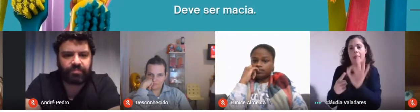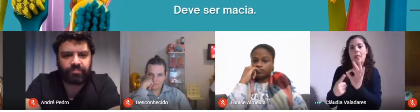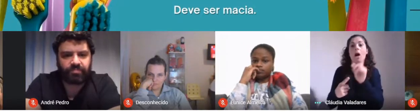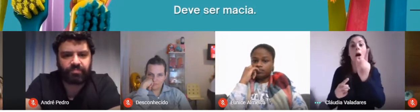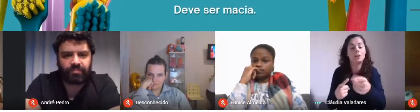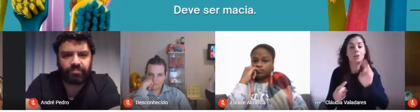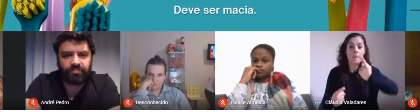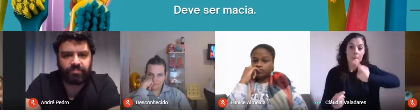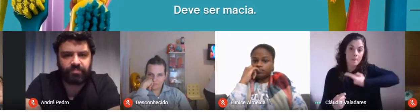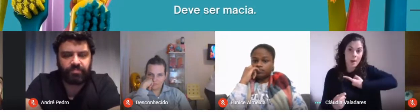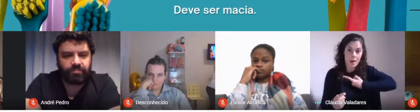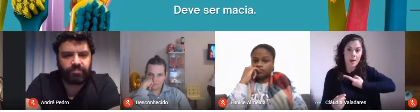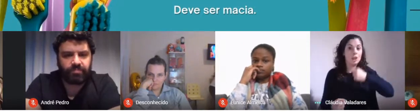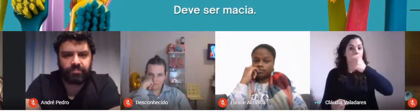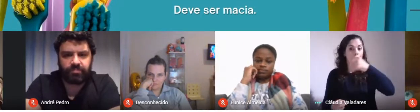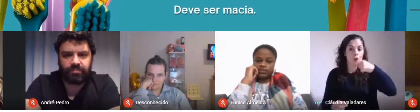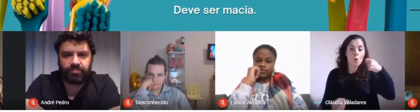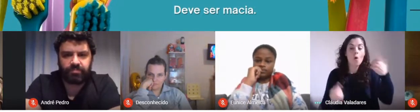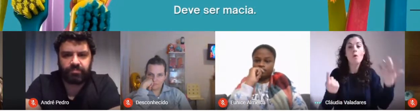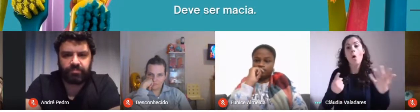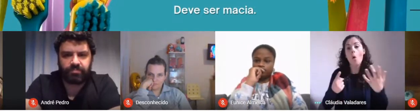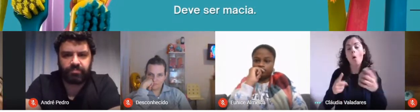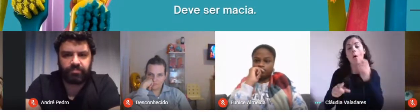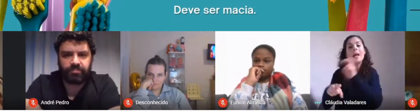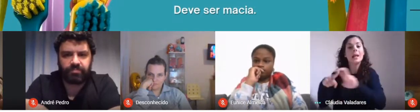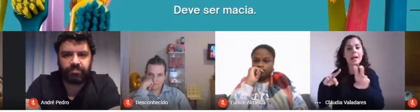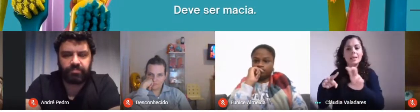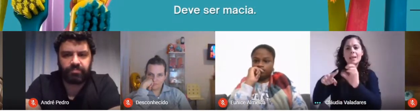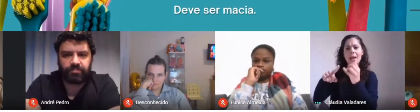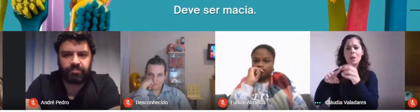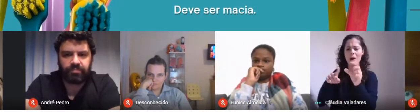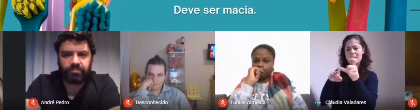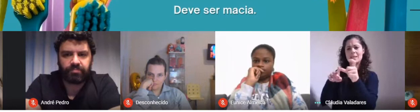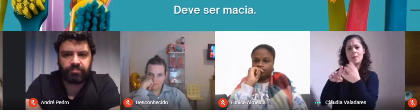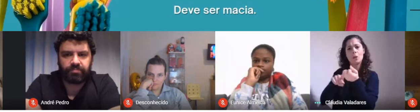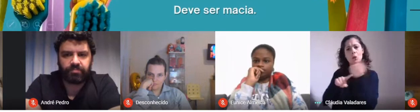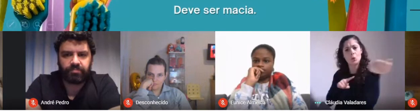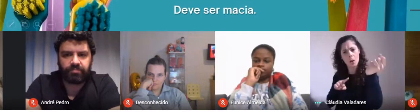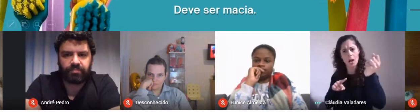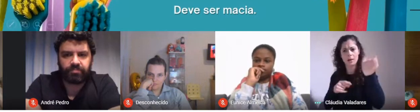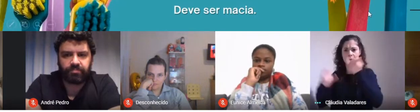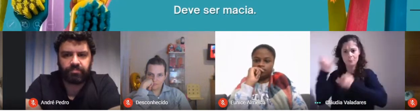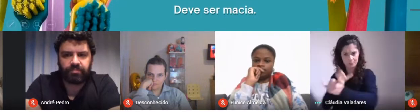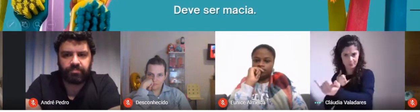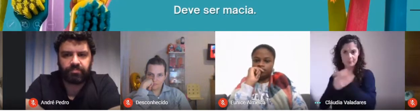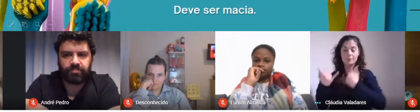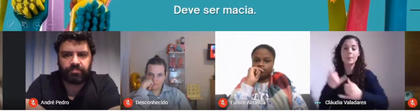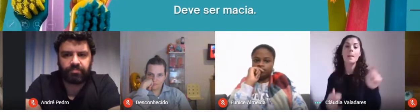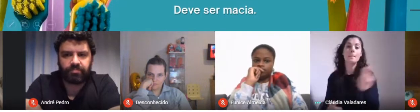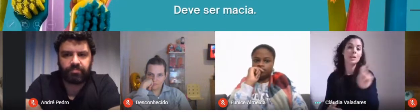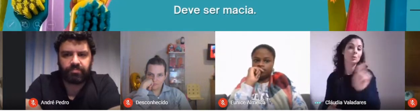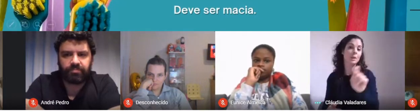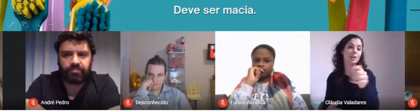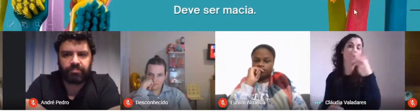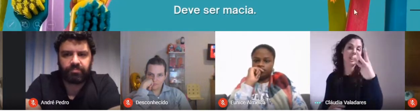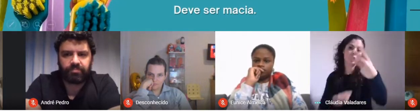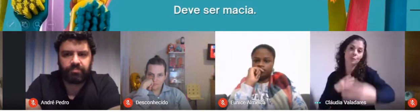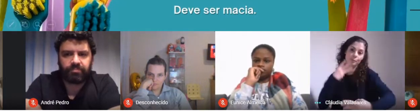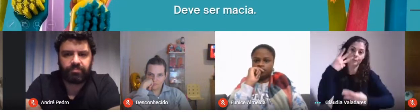Trocar a escova ou a cabeça da escova, se for elétrica, de 3 em 3 meses ou quando as cerdas estão nesta situação.